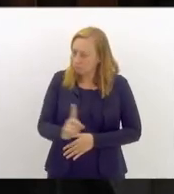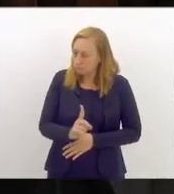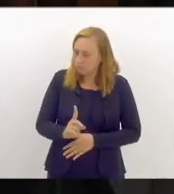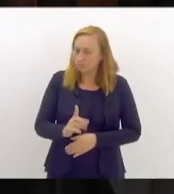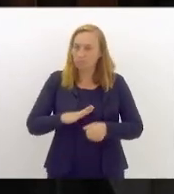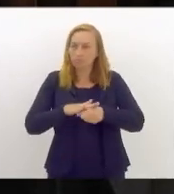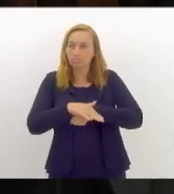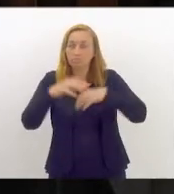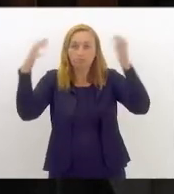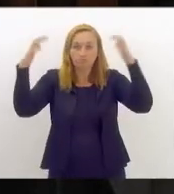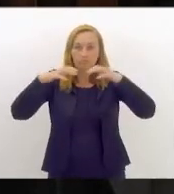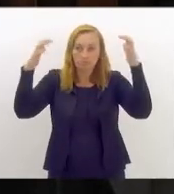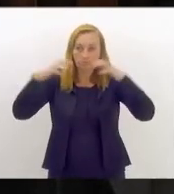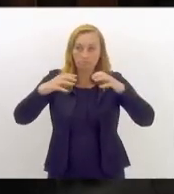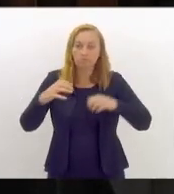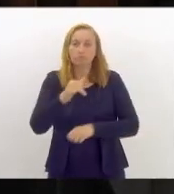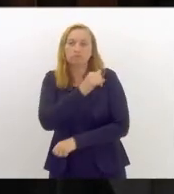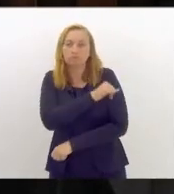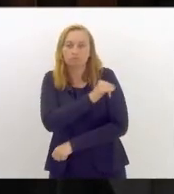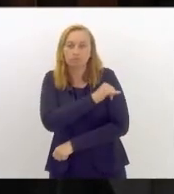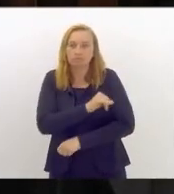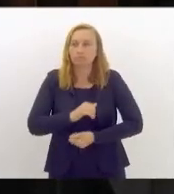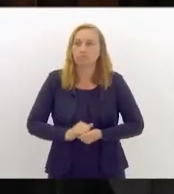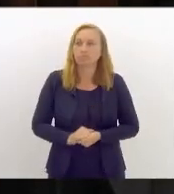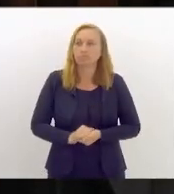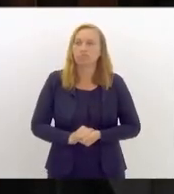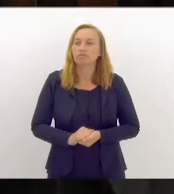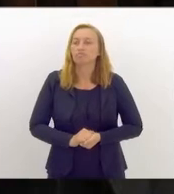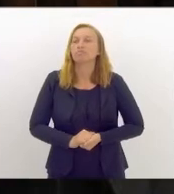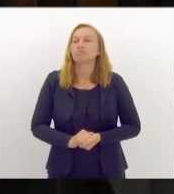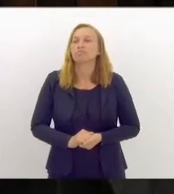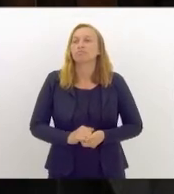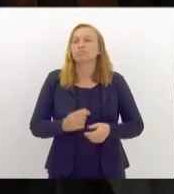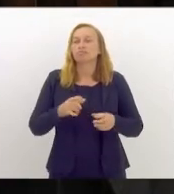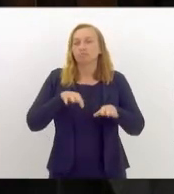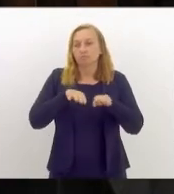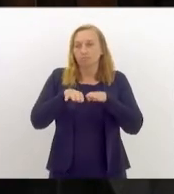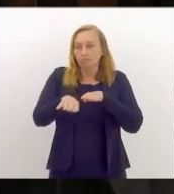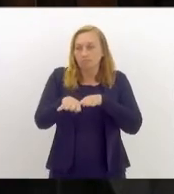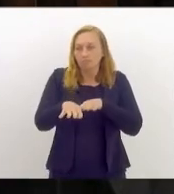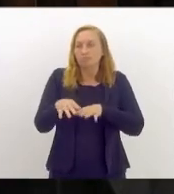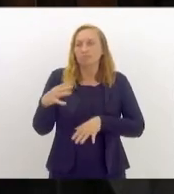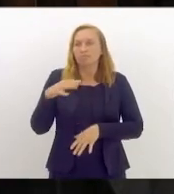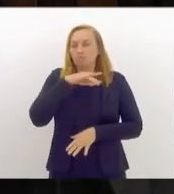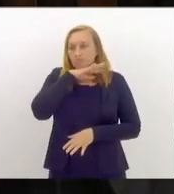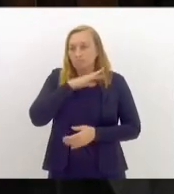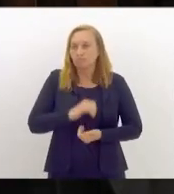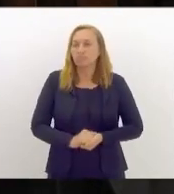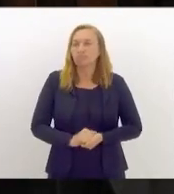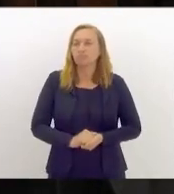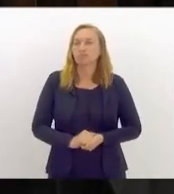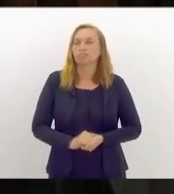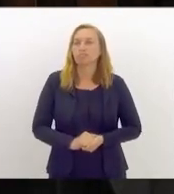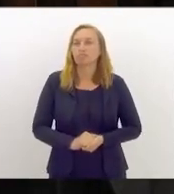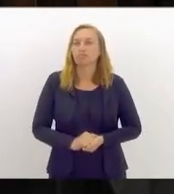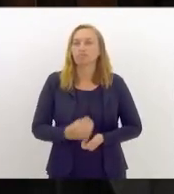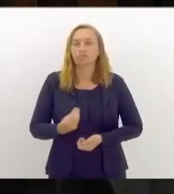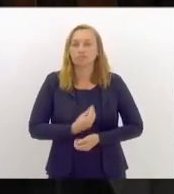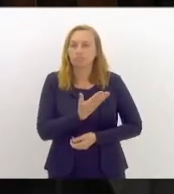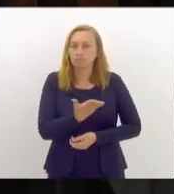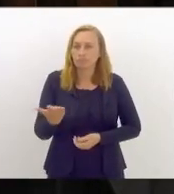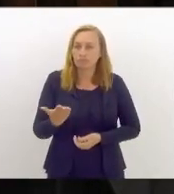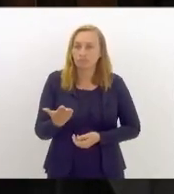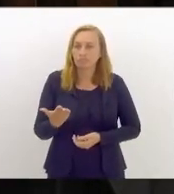nessa noite chuvosa do Rio de Janeiro em pleno recesso forense com o trânsito caótico que está e com as suas prestigiosas presenças